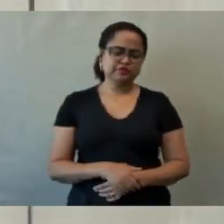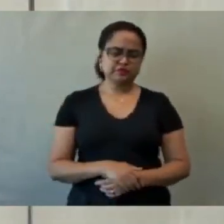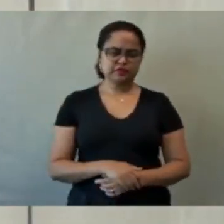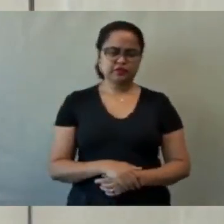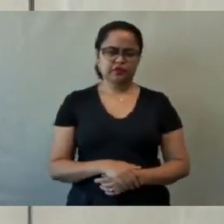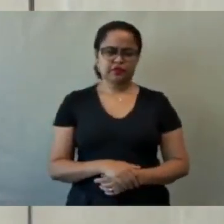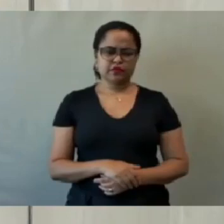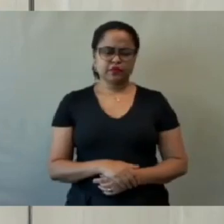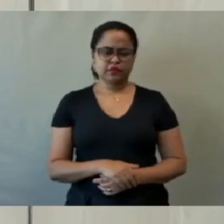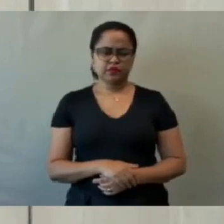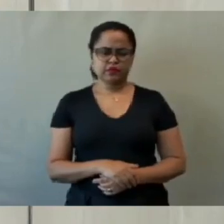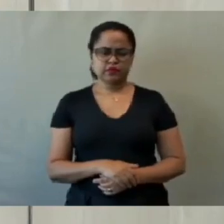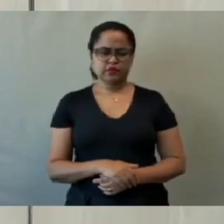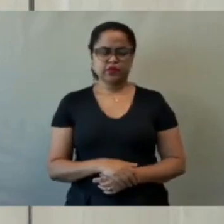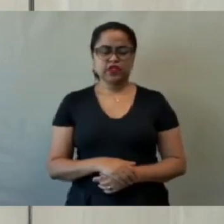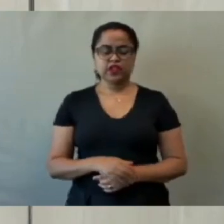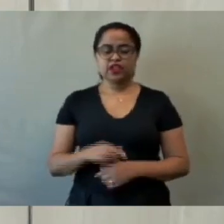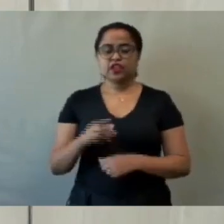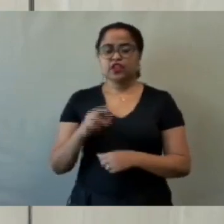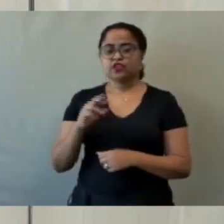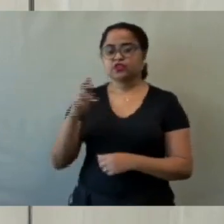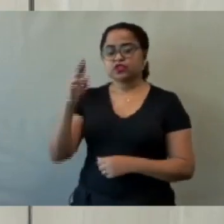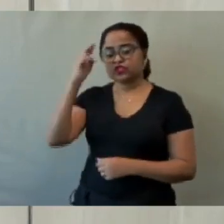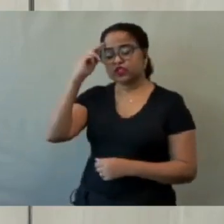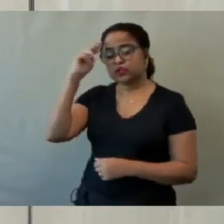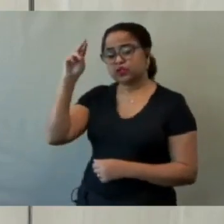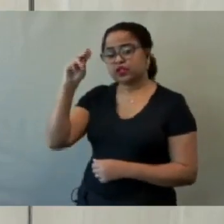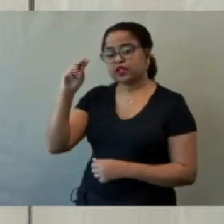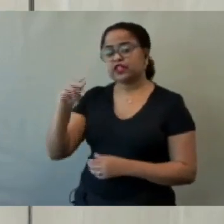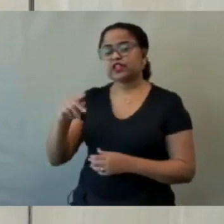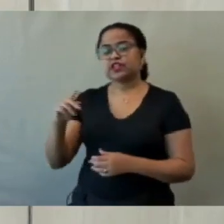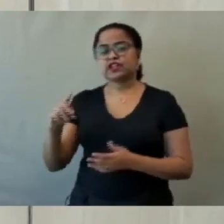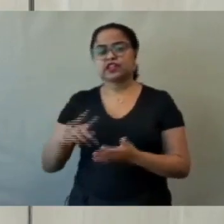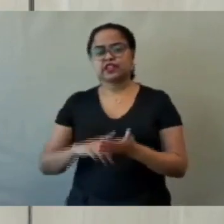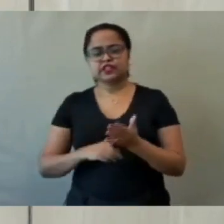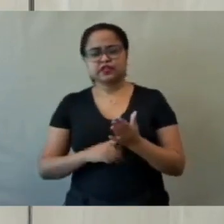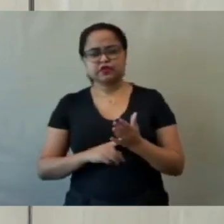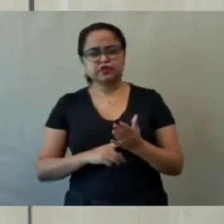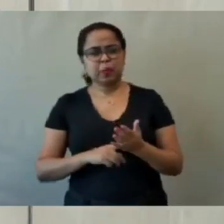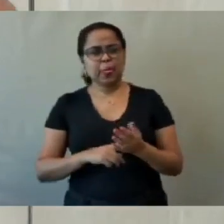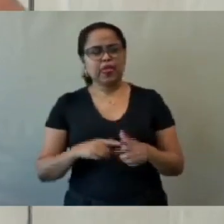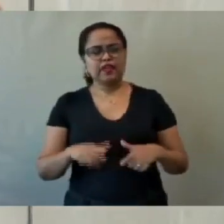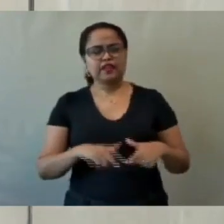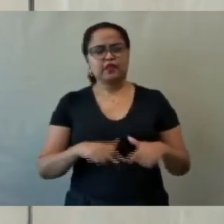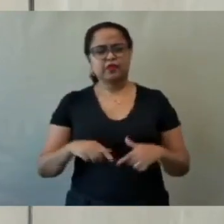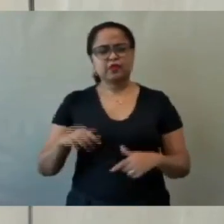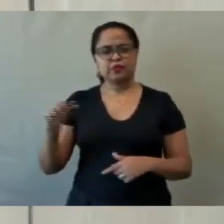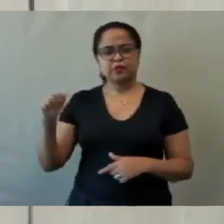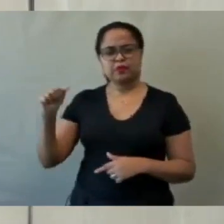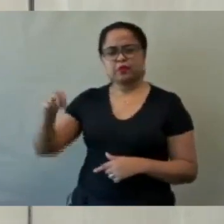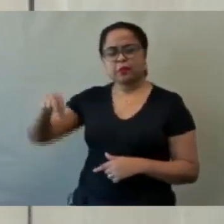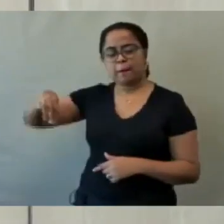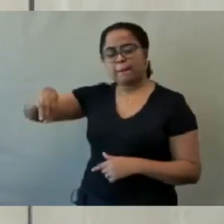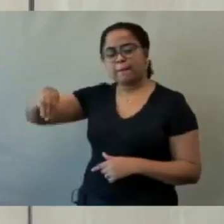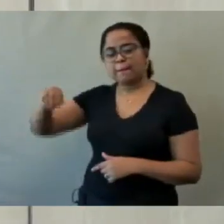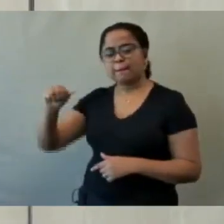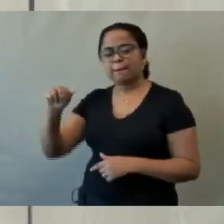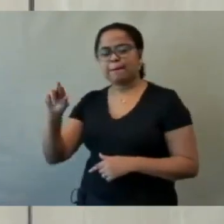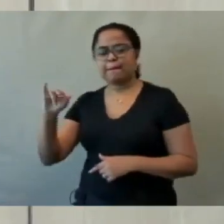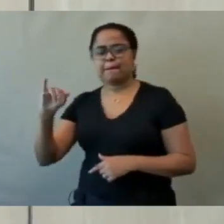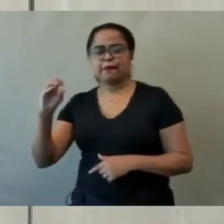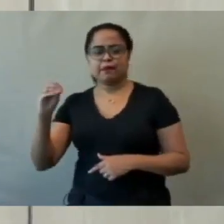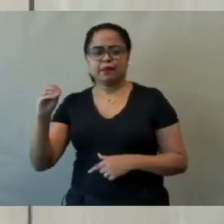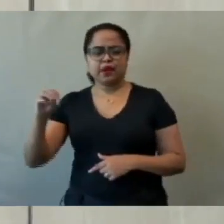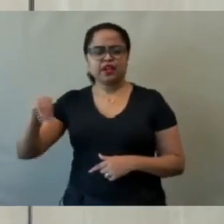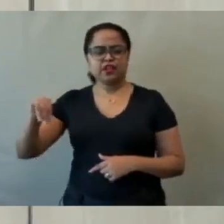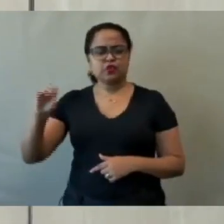ater aqui, eu sou da diretoria do Sindrede, né? Trabalho no Mário Moron Filho, no bairro Céu Azul, trabalho lá com os anos iniciais, toco a turma